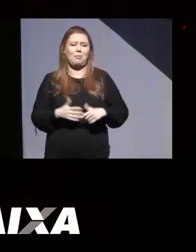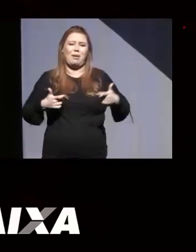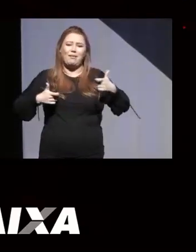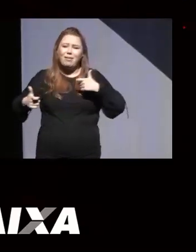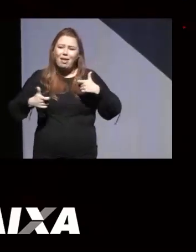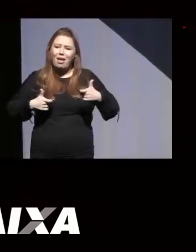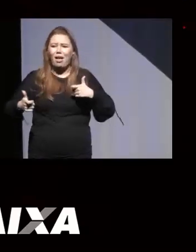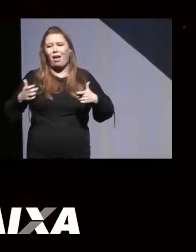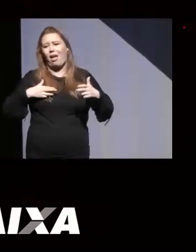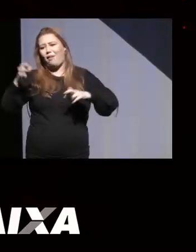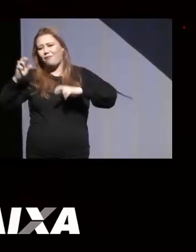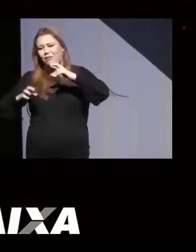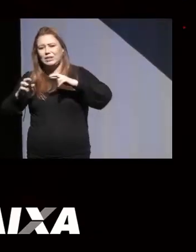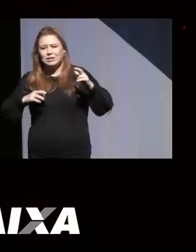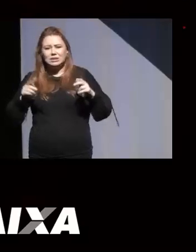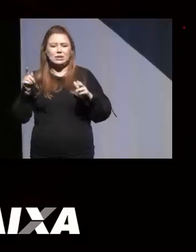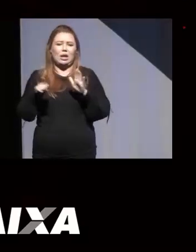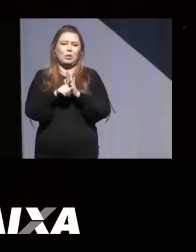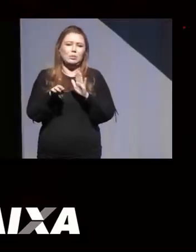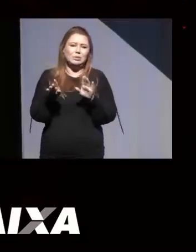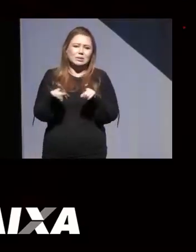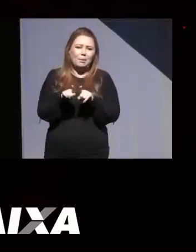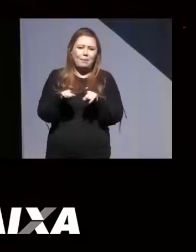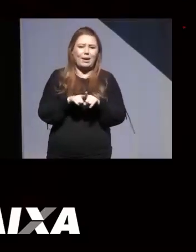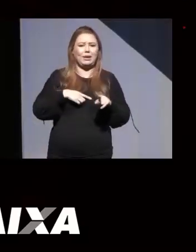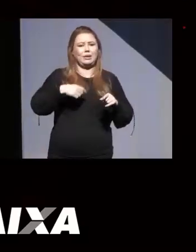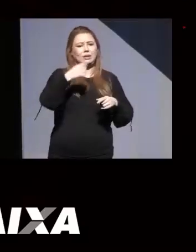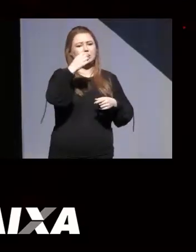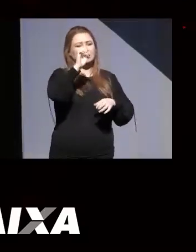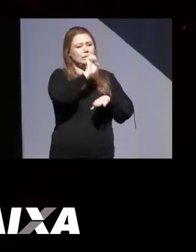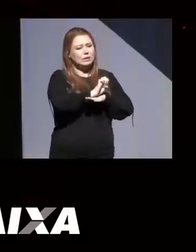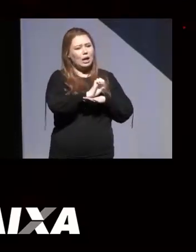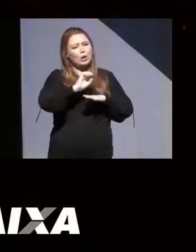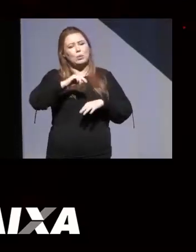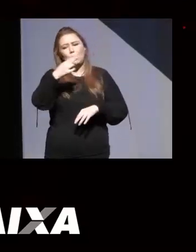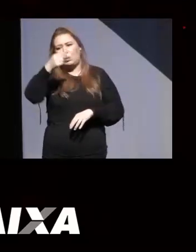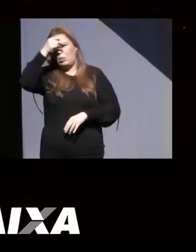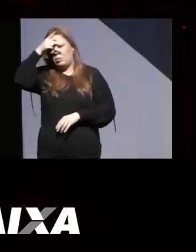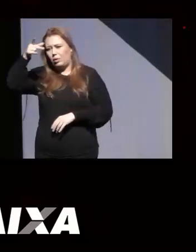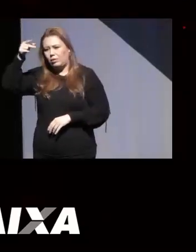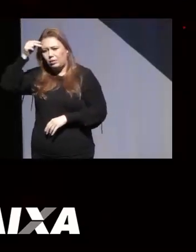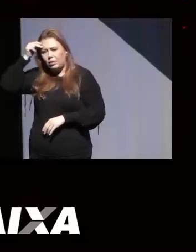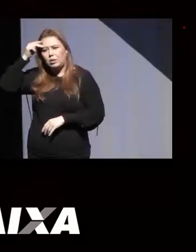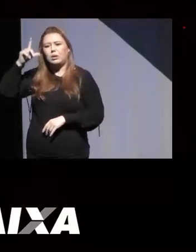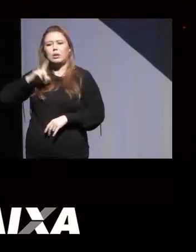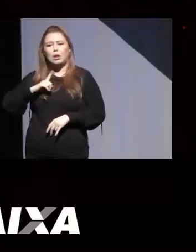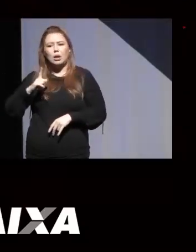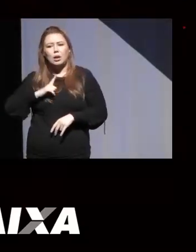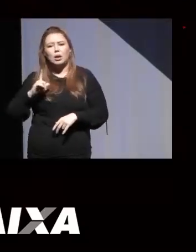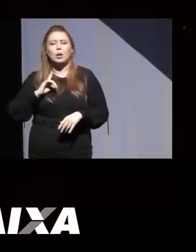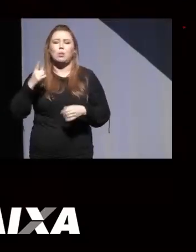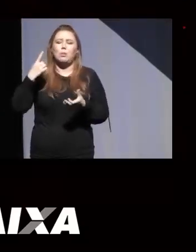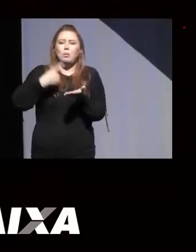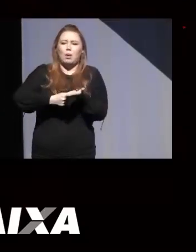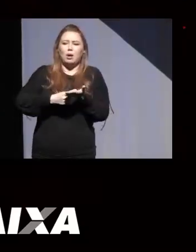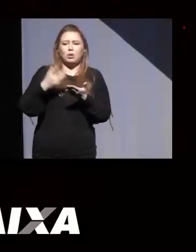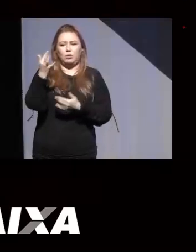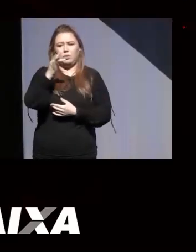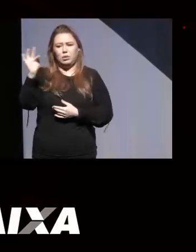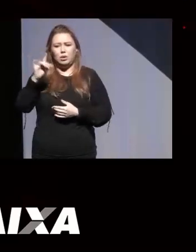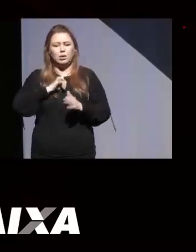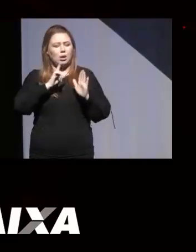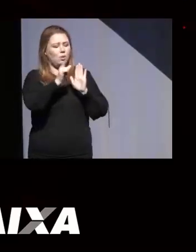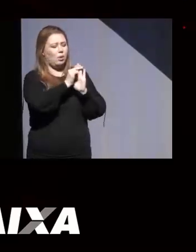entre estados, entre municípios. Eu entendo que os municípios integram o Pacto Federativo, tá? Por causa do artigo